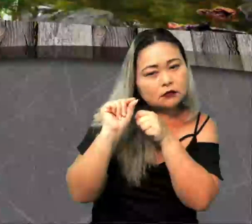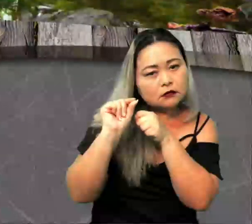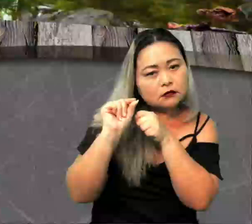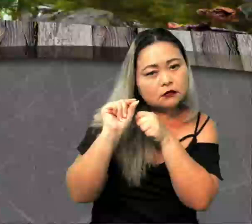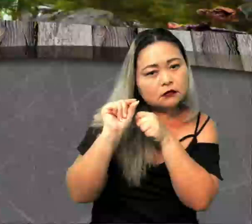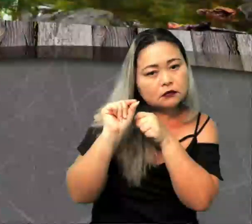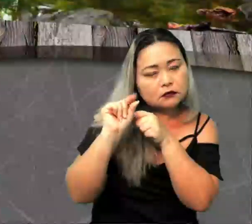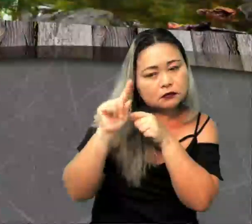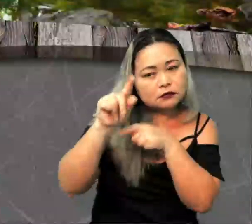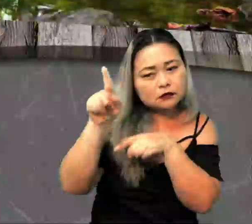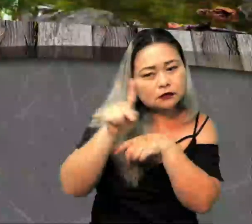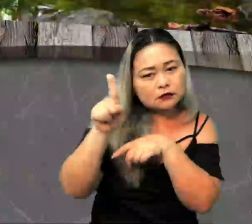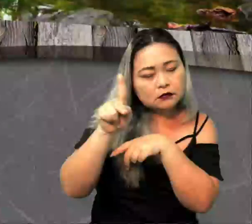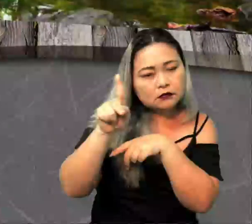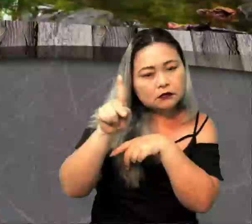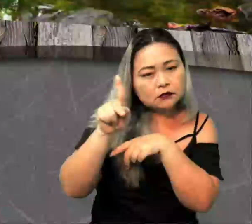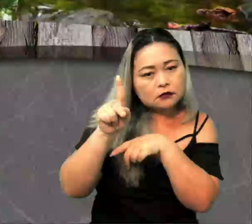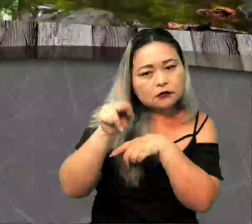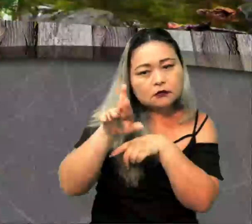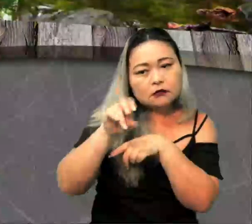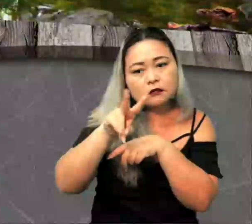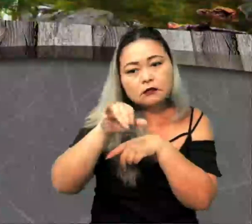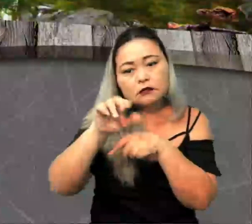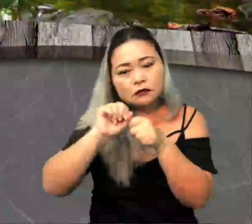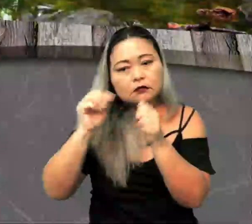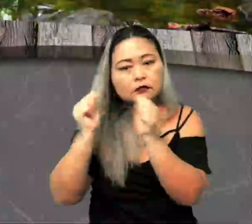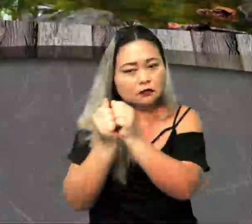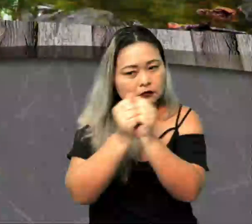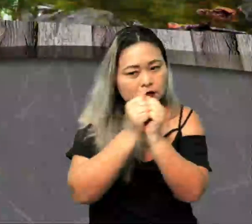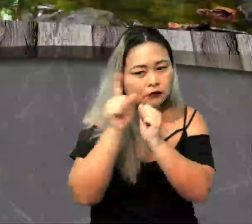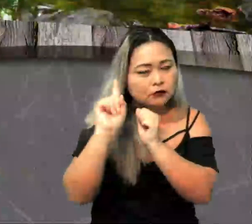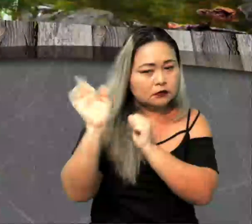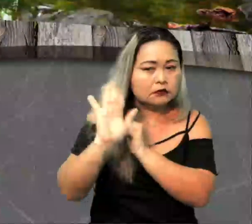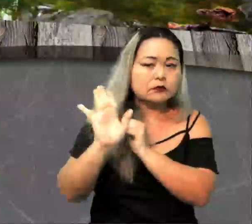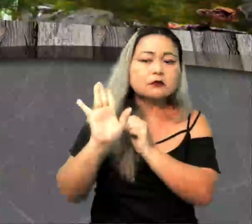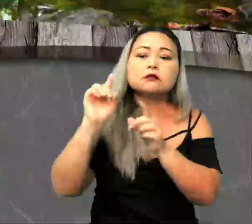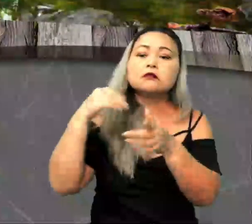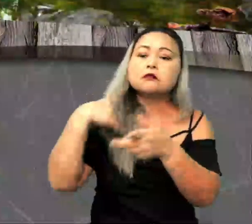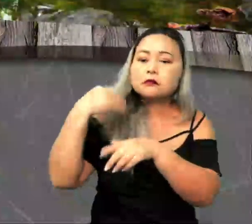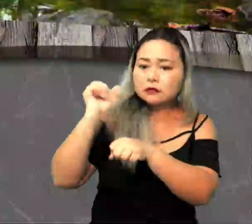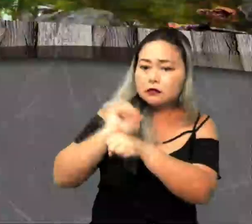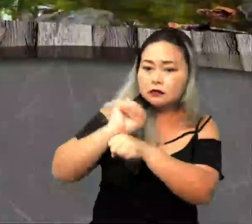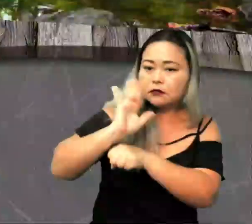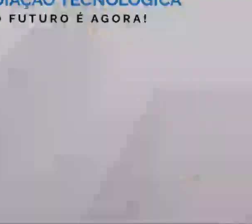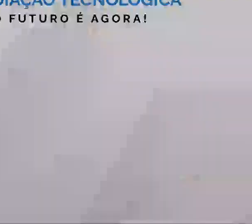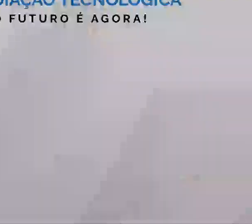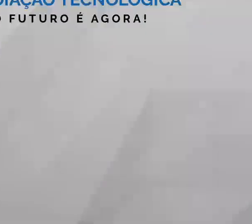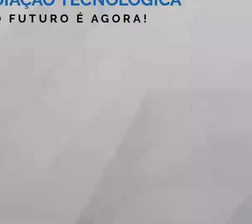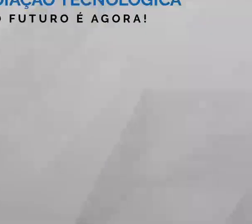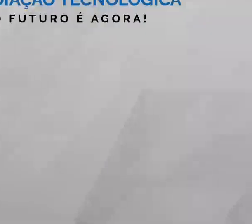tá? Para o professor Silvio Santos estar junto com vocês. Até mais, eu te espero ali. Já, já.